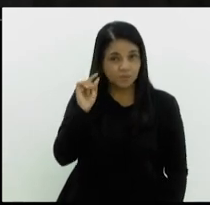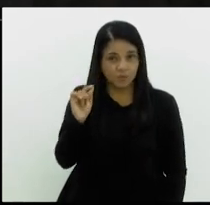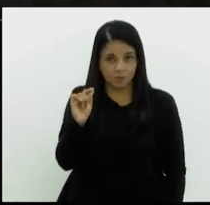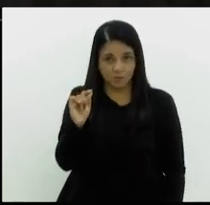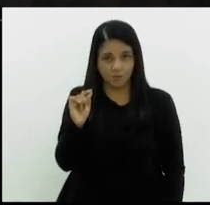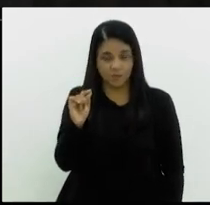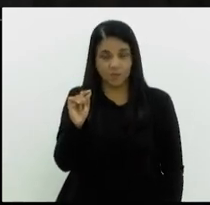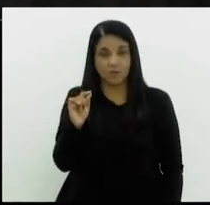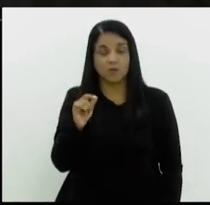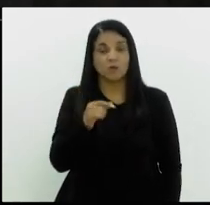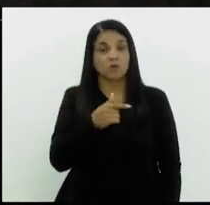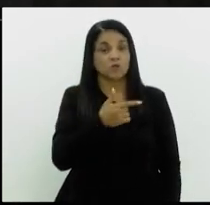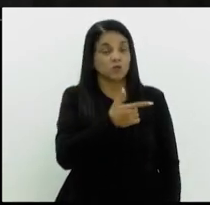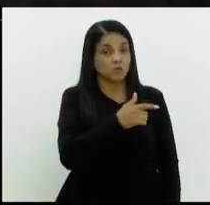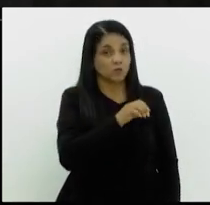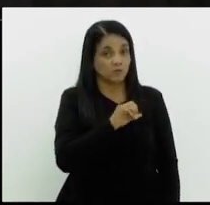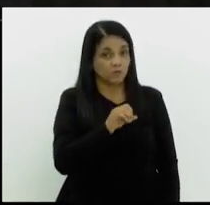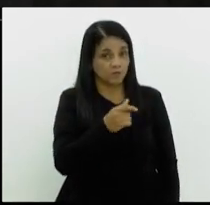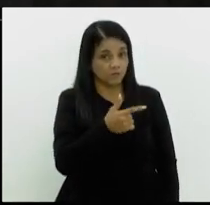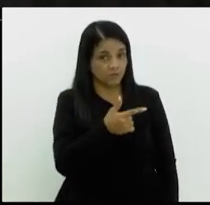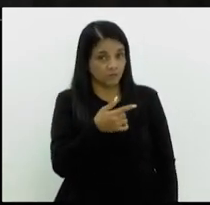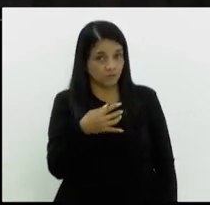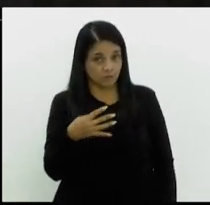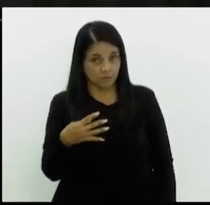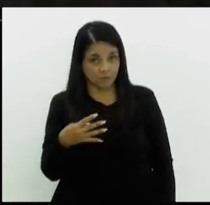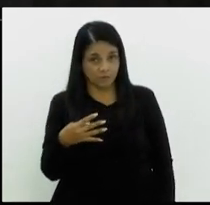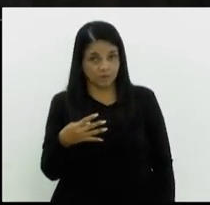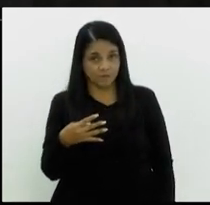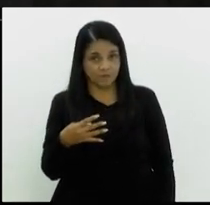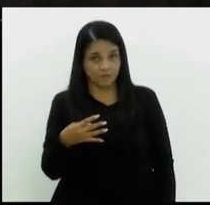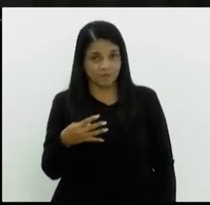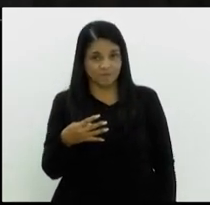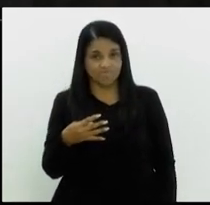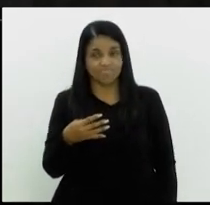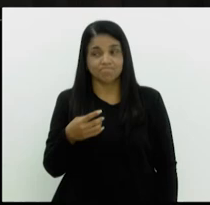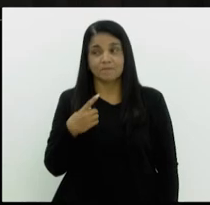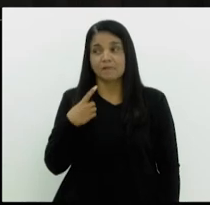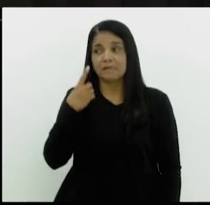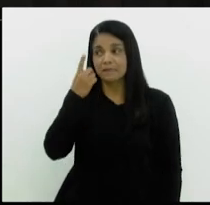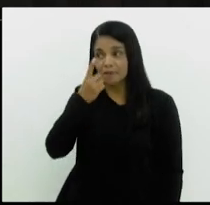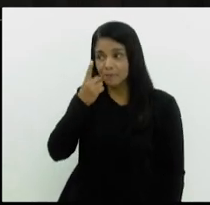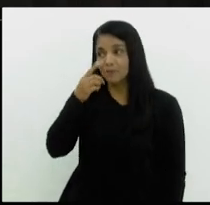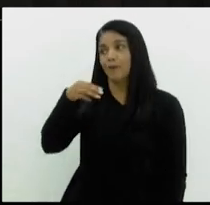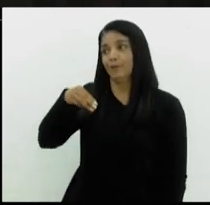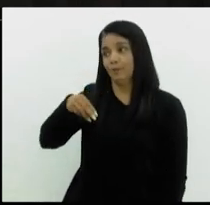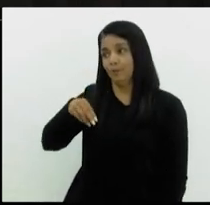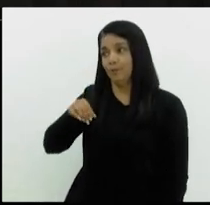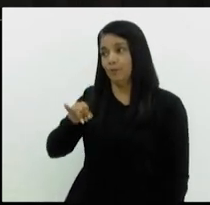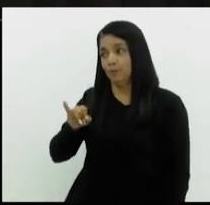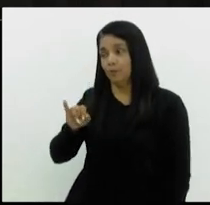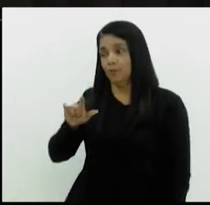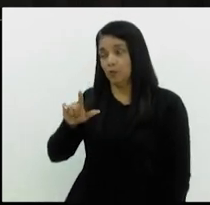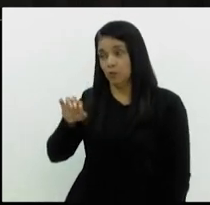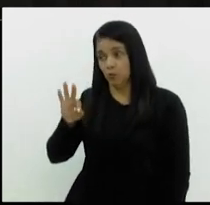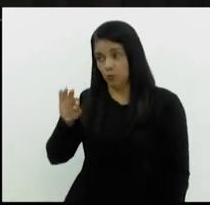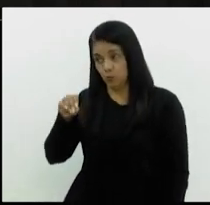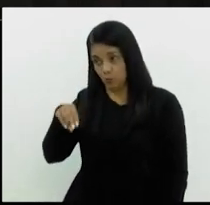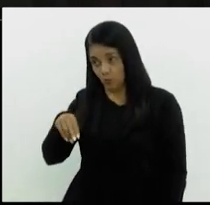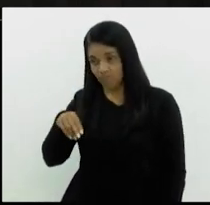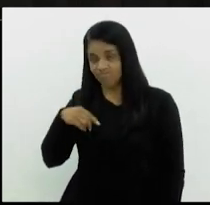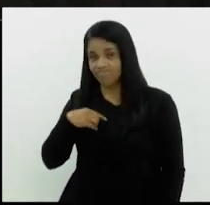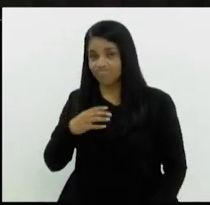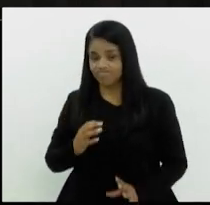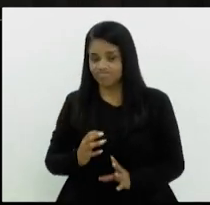sendo que em 2024, deputado Nilton Salomão, nós vamos atingir um montante